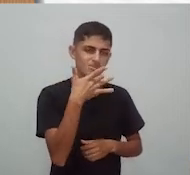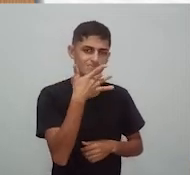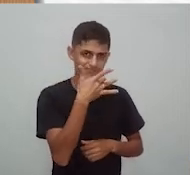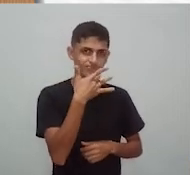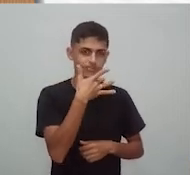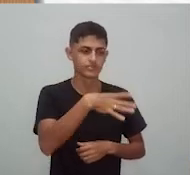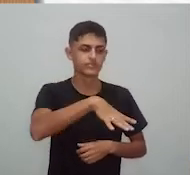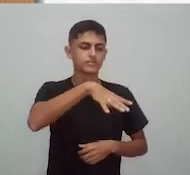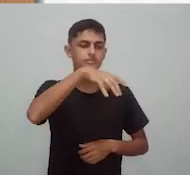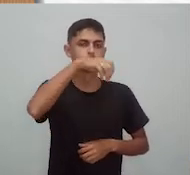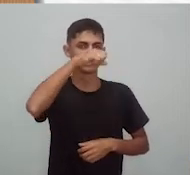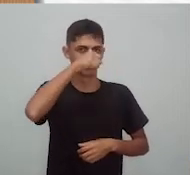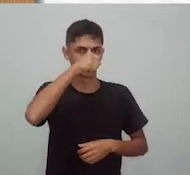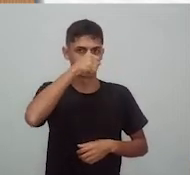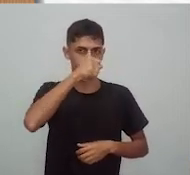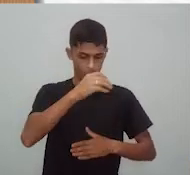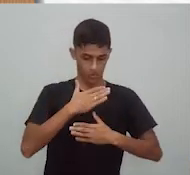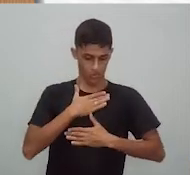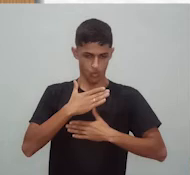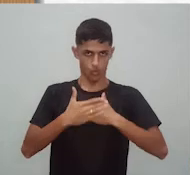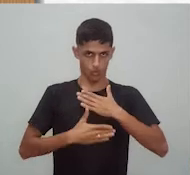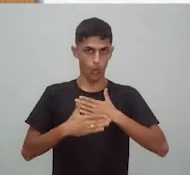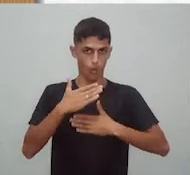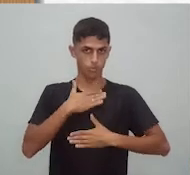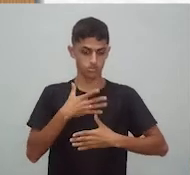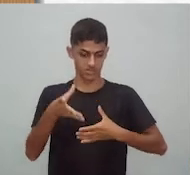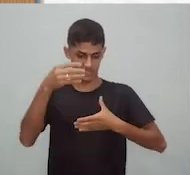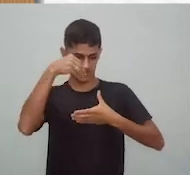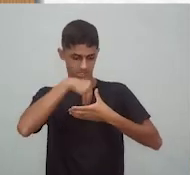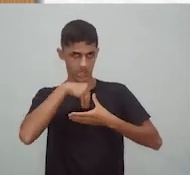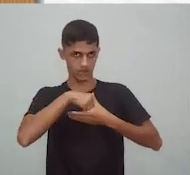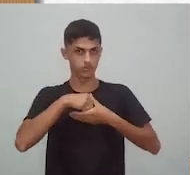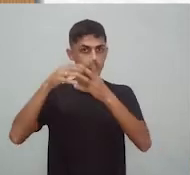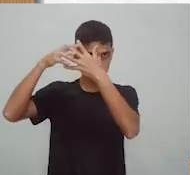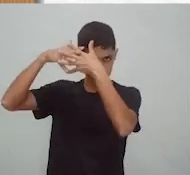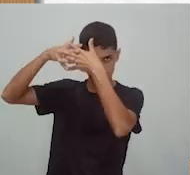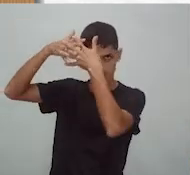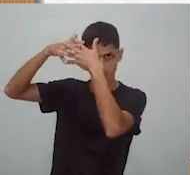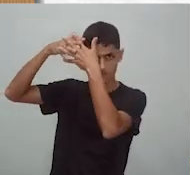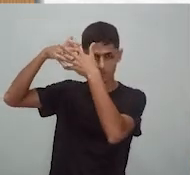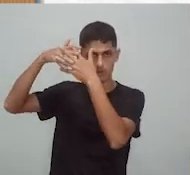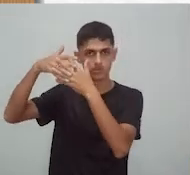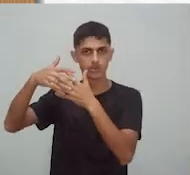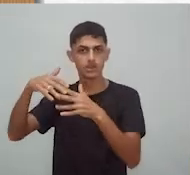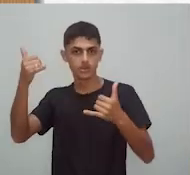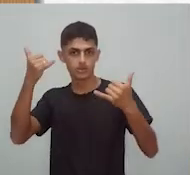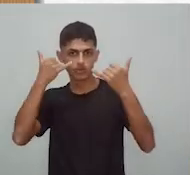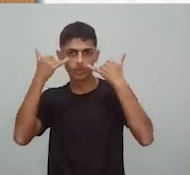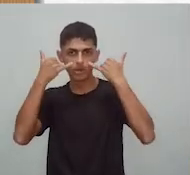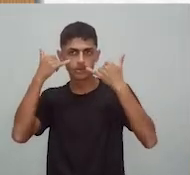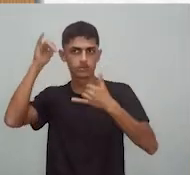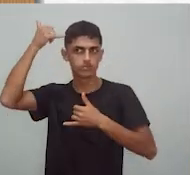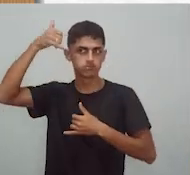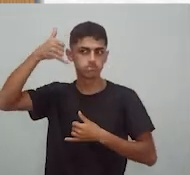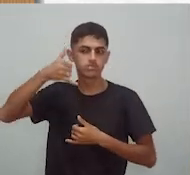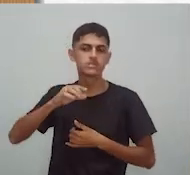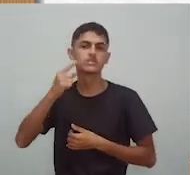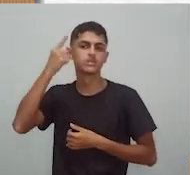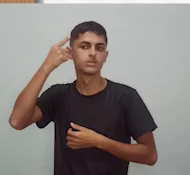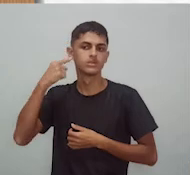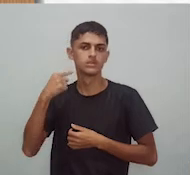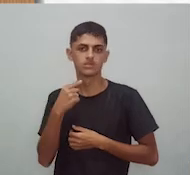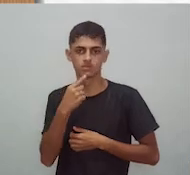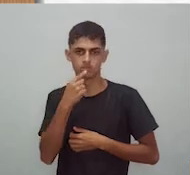ele automaticamente começa a produzir, o nosso cérebro, ele manda informações para a nossa boca, ela começar a